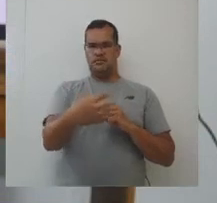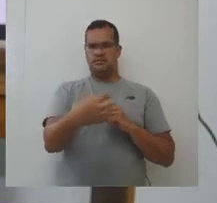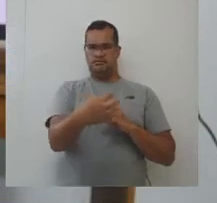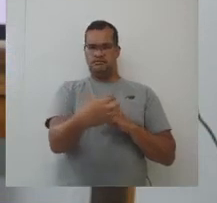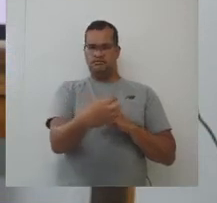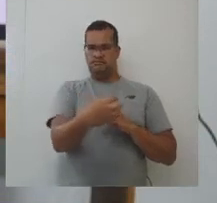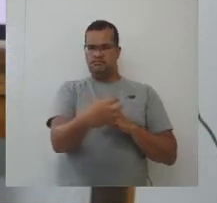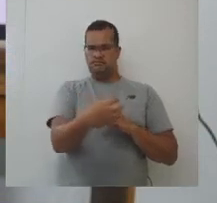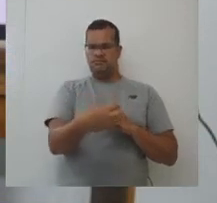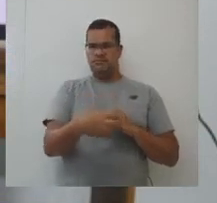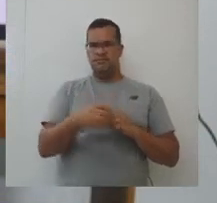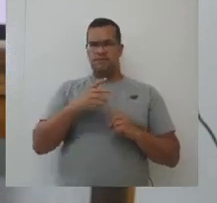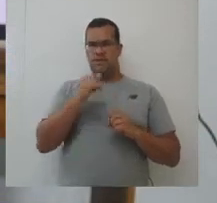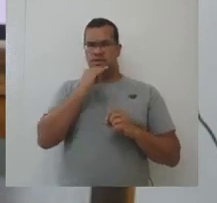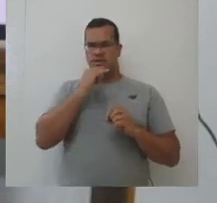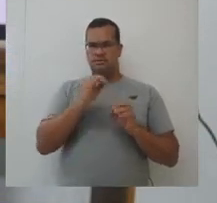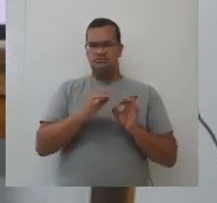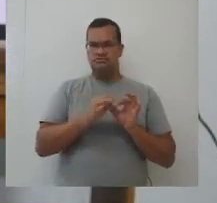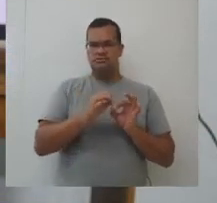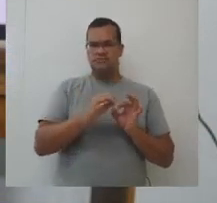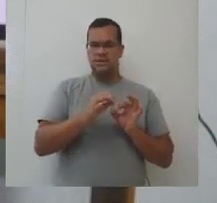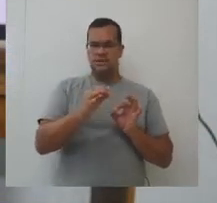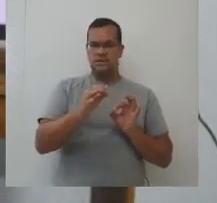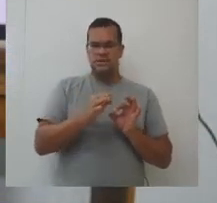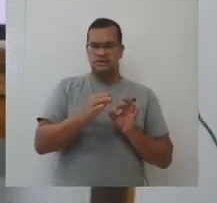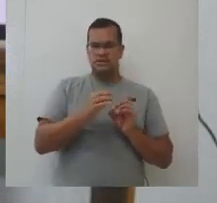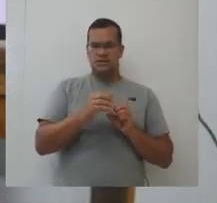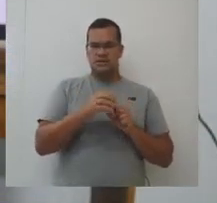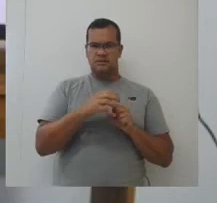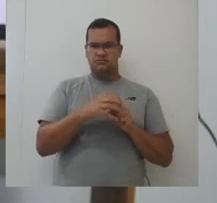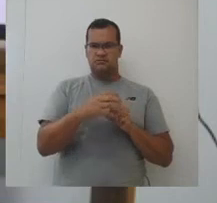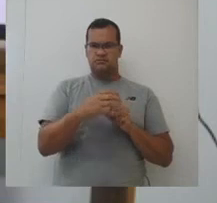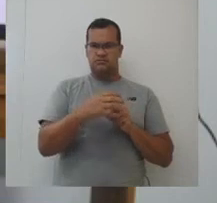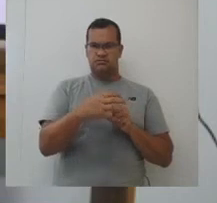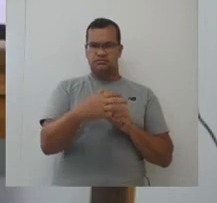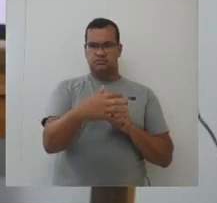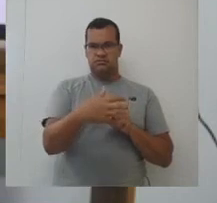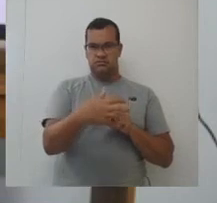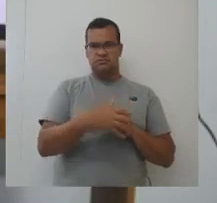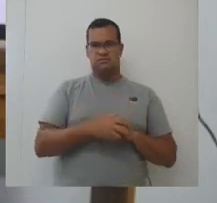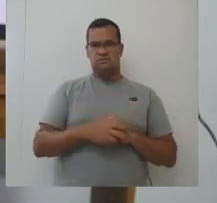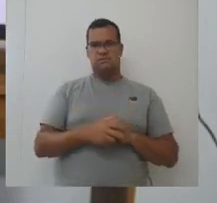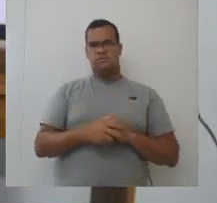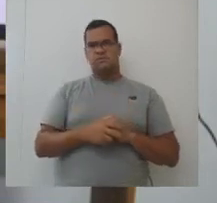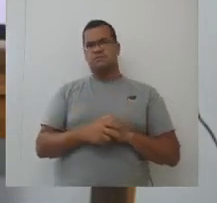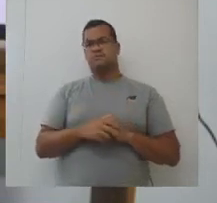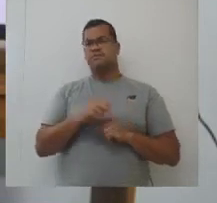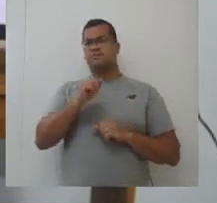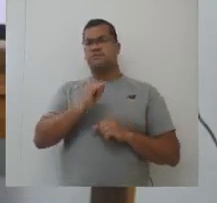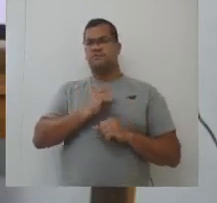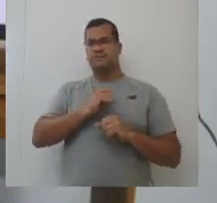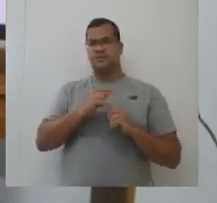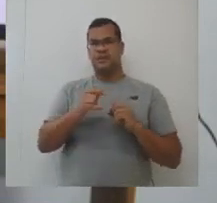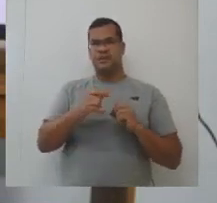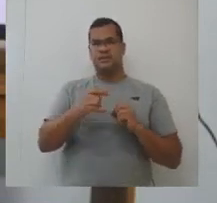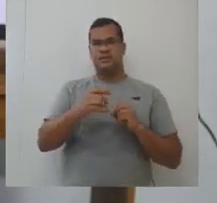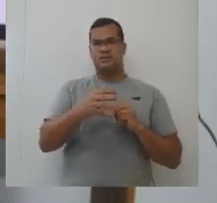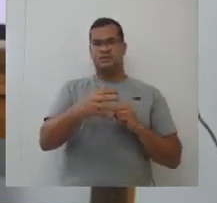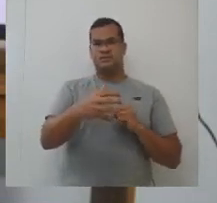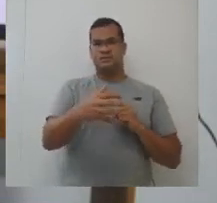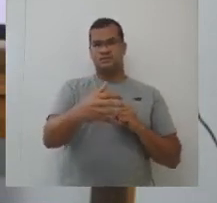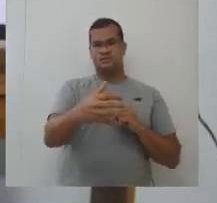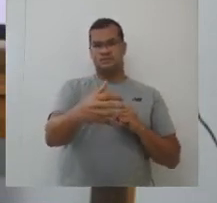carga. Distância menor, campo maior. Agora, se você for aumentando a distância, o campo